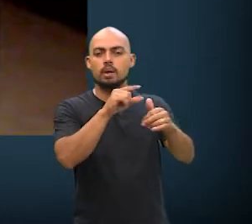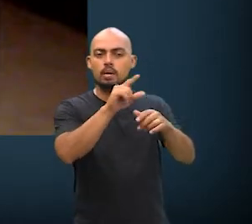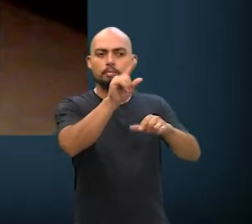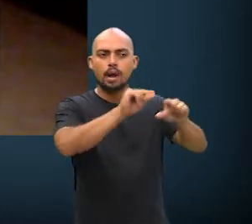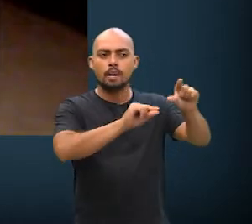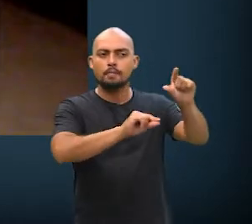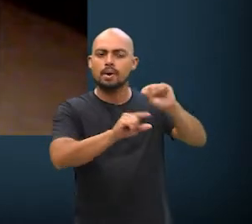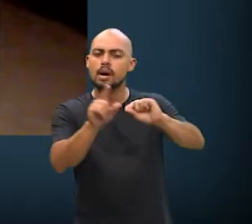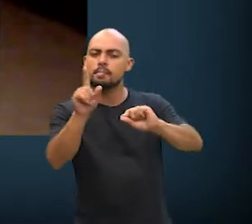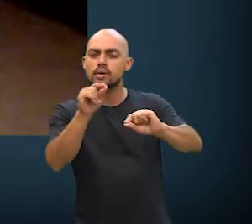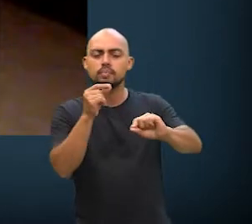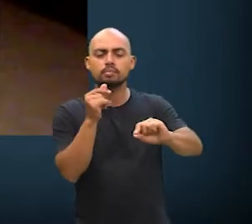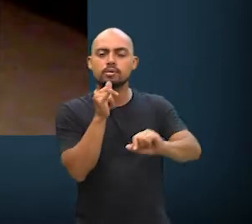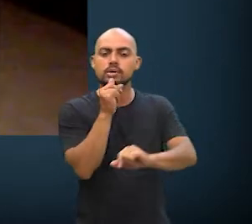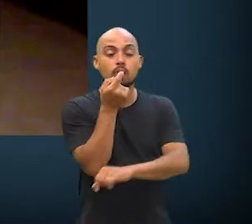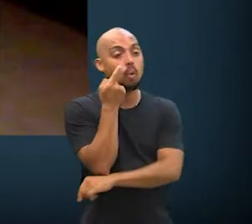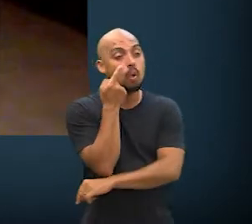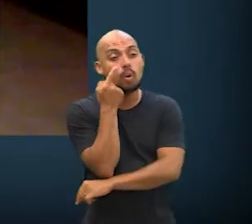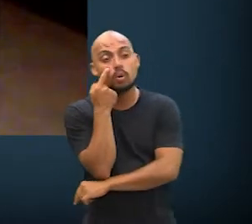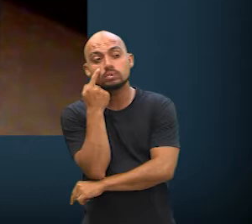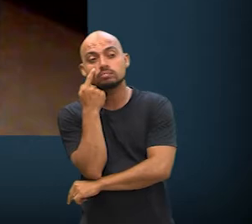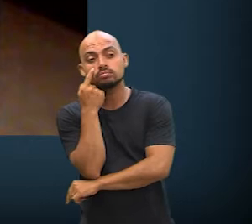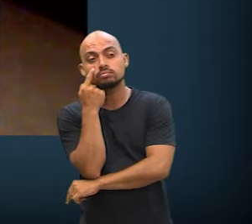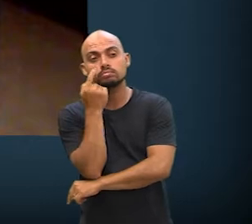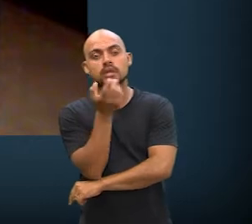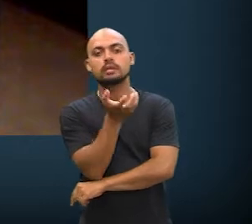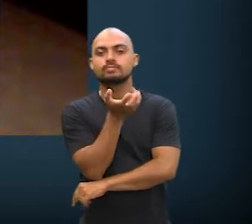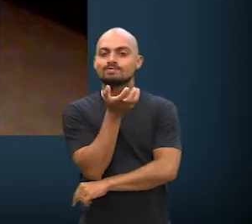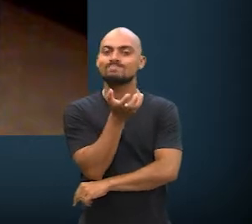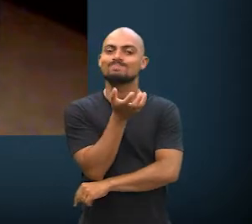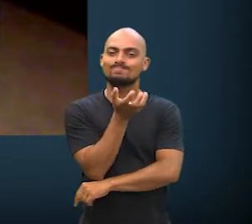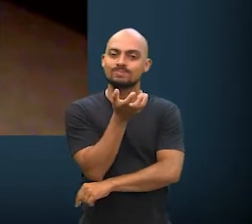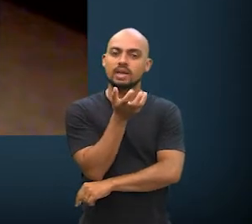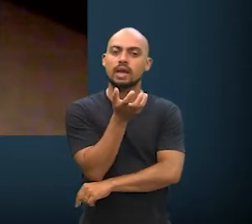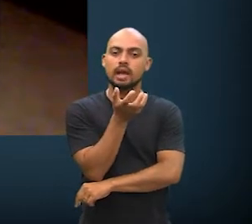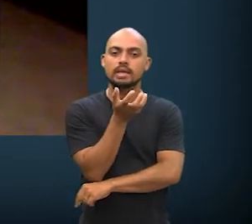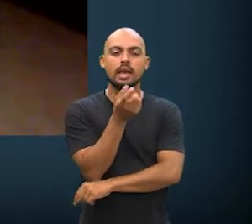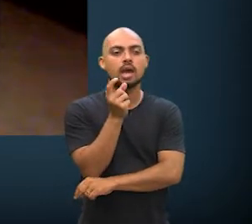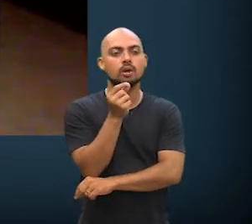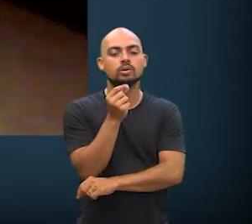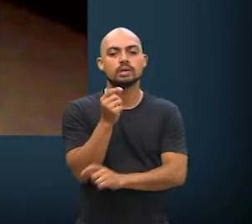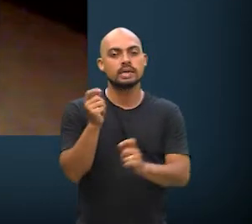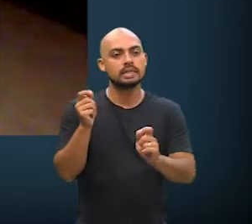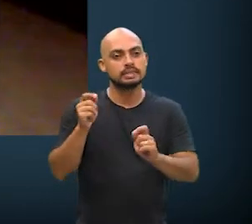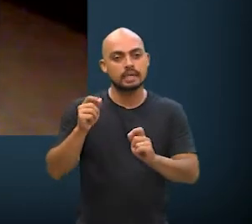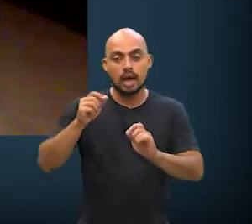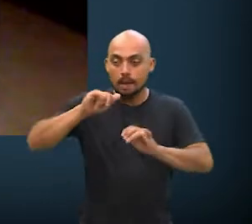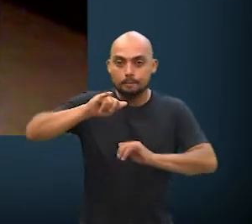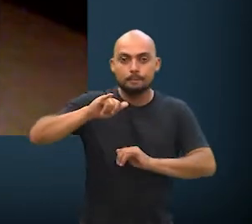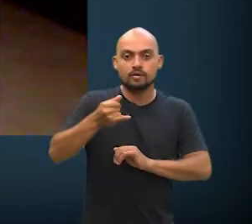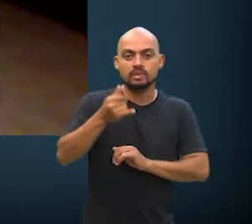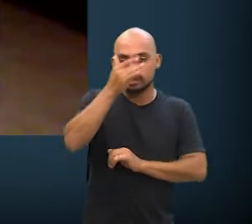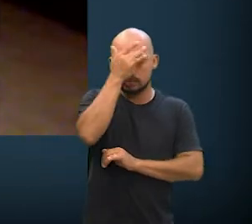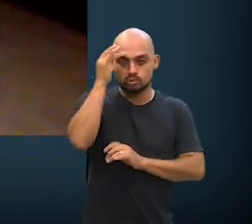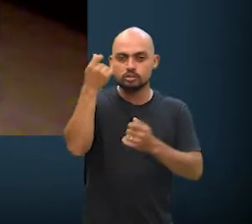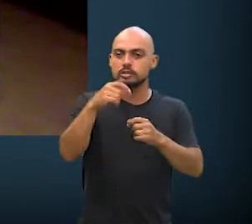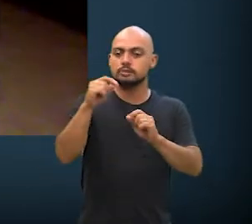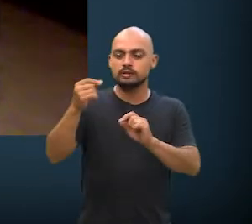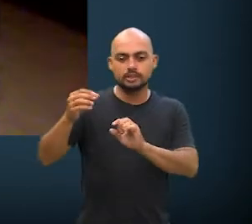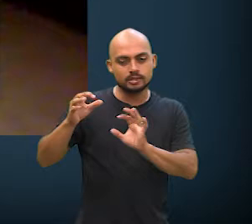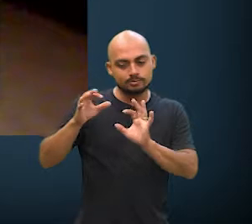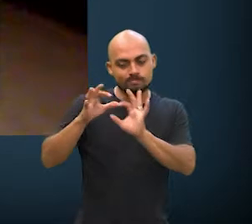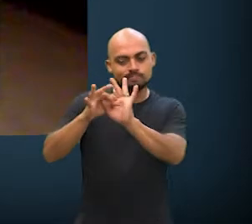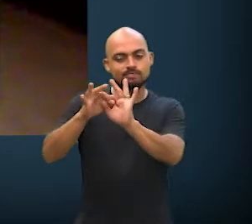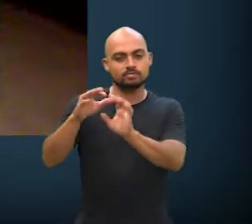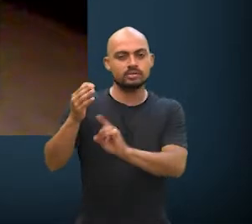maior da gente olhar e falar assim, cara, eu quero que isso seja algo mais palpável, as pessoas precisam sentir mais isso. Então,